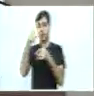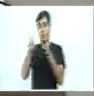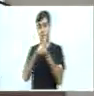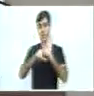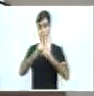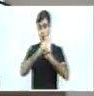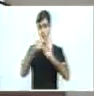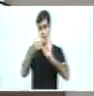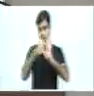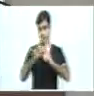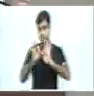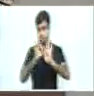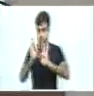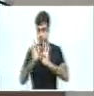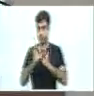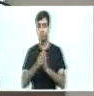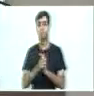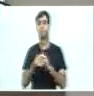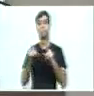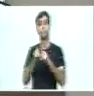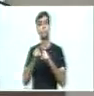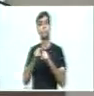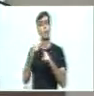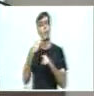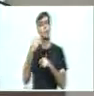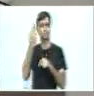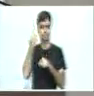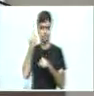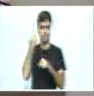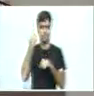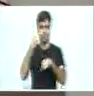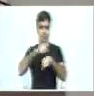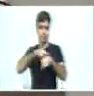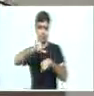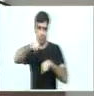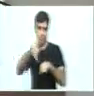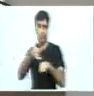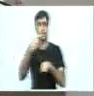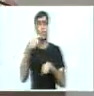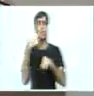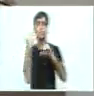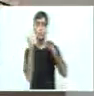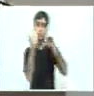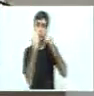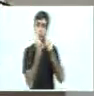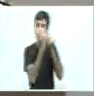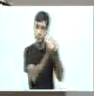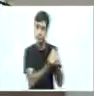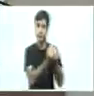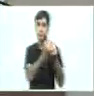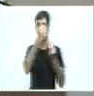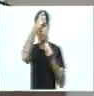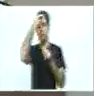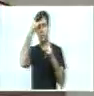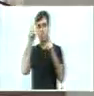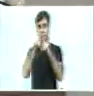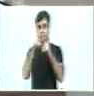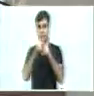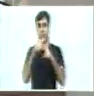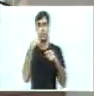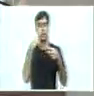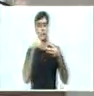municipal de processo administrativo. E, naquela oportunidade, nós encaminhamos ao prefeito mais 3 projetos de lei. Um